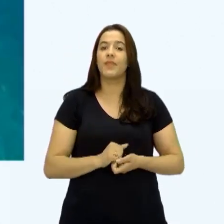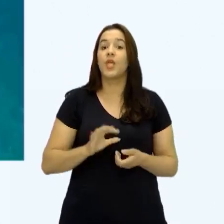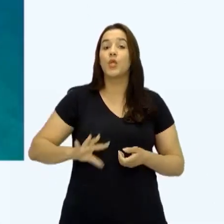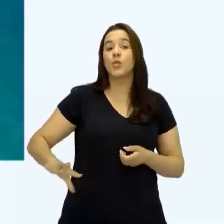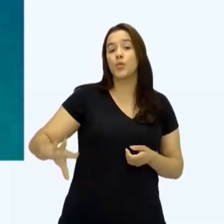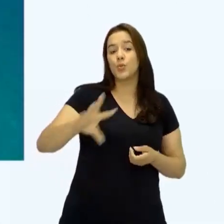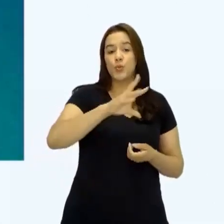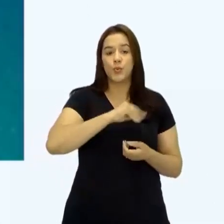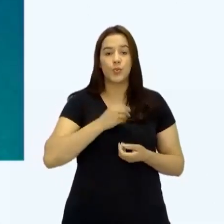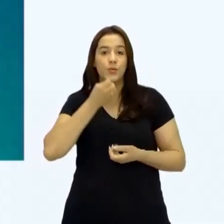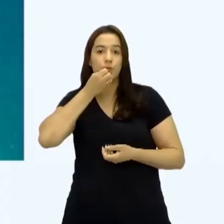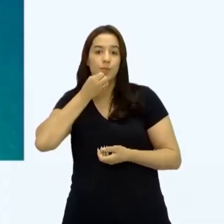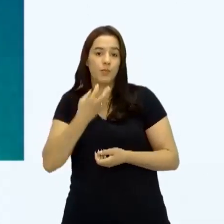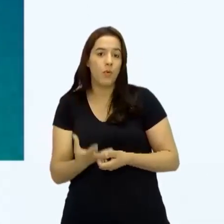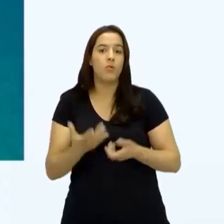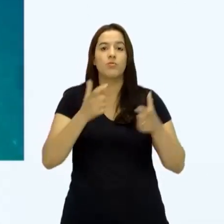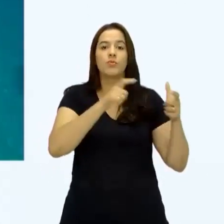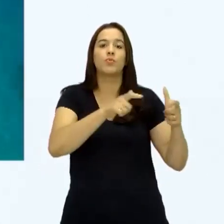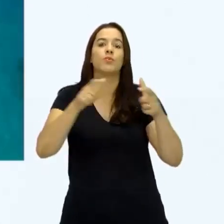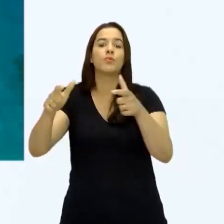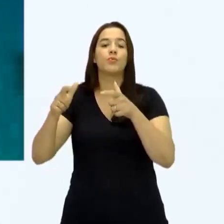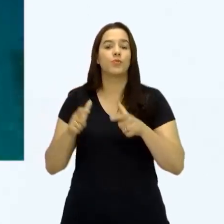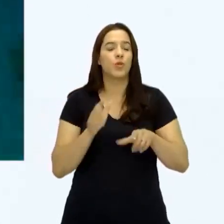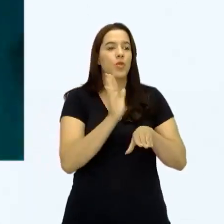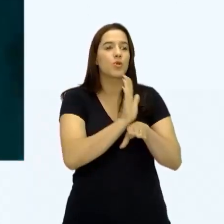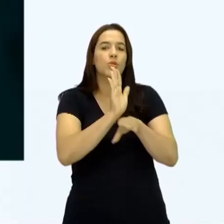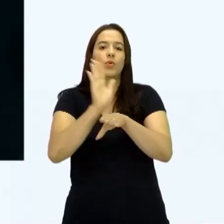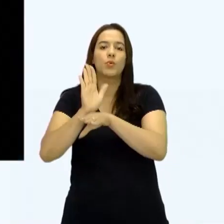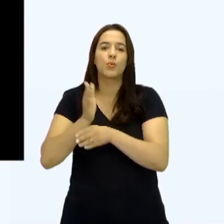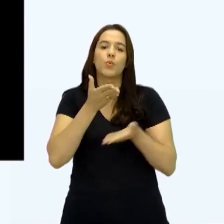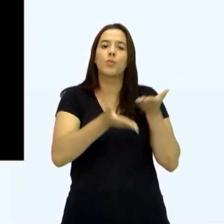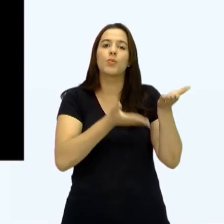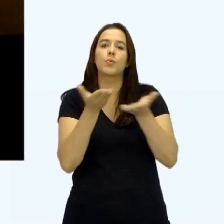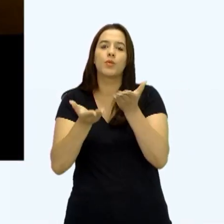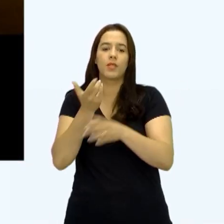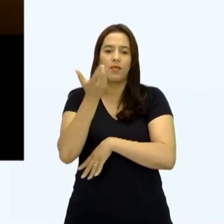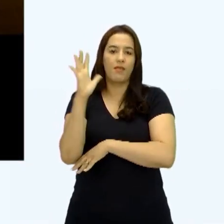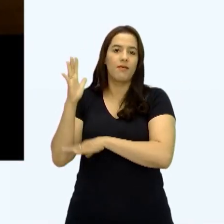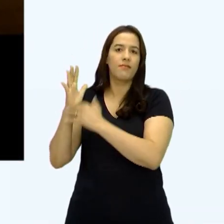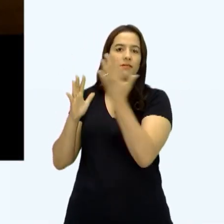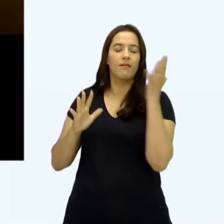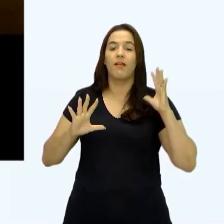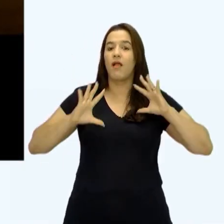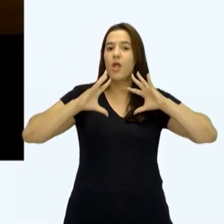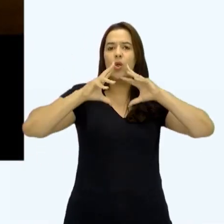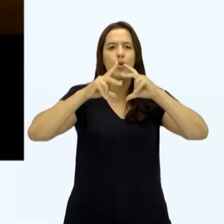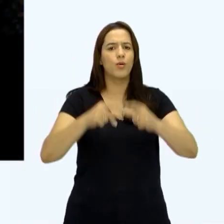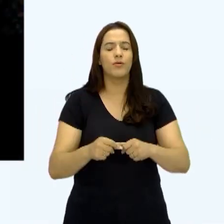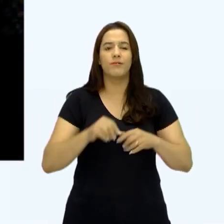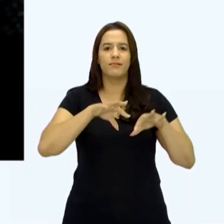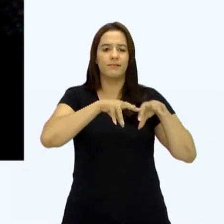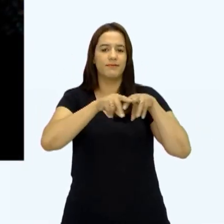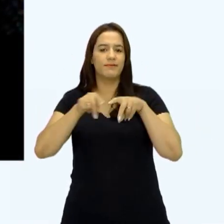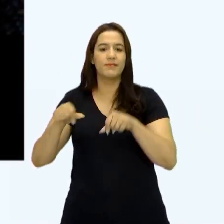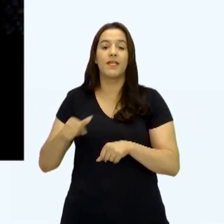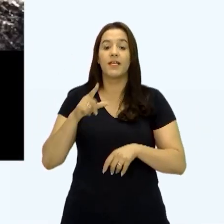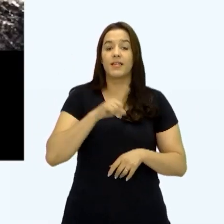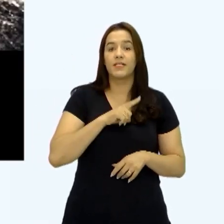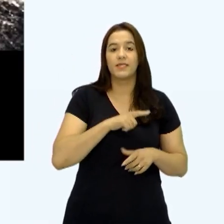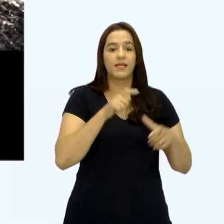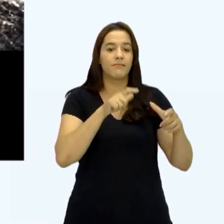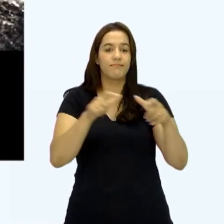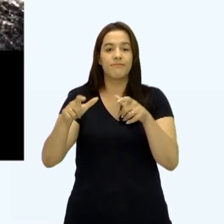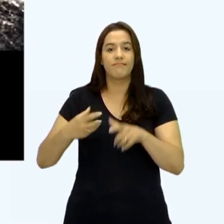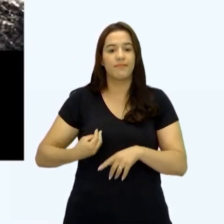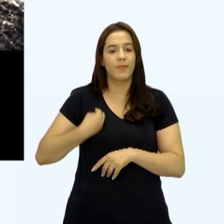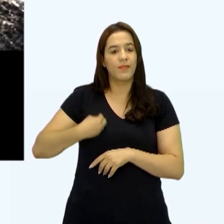são alguns dos benefícios das unidades de conservação da natureza. Em toda a Terra, as áreas protegidas fornecem meios de vida